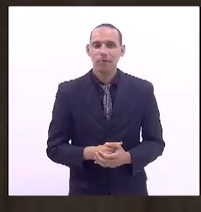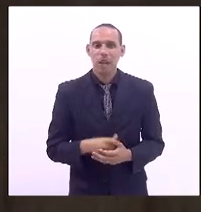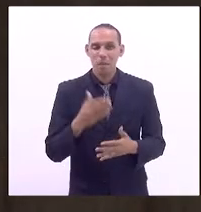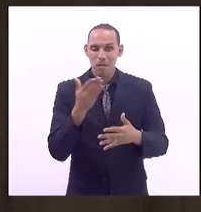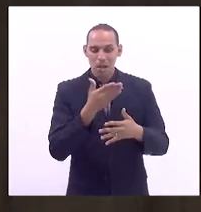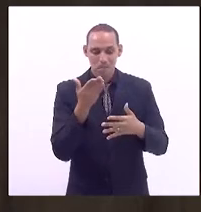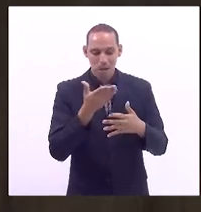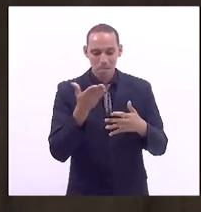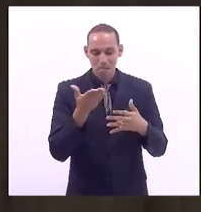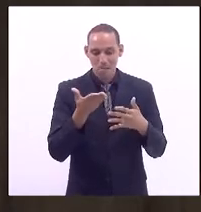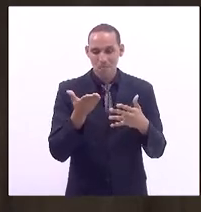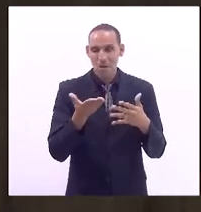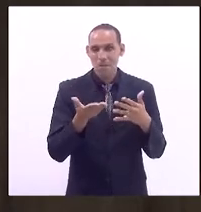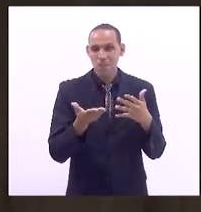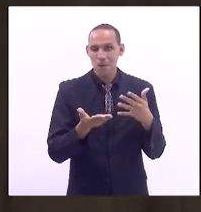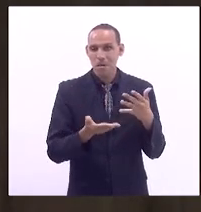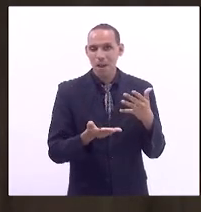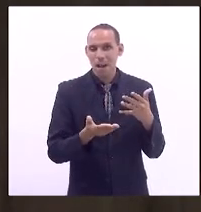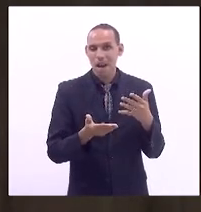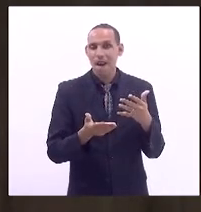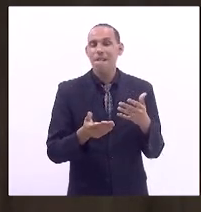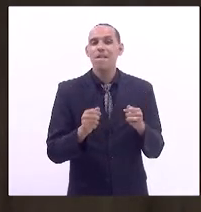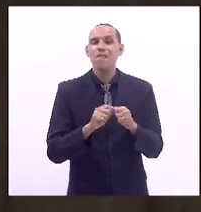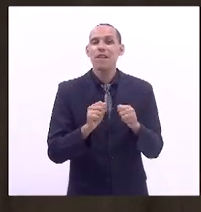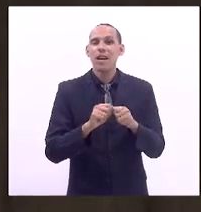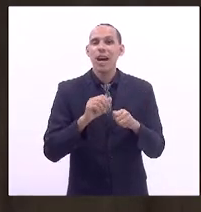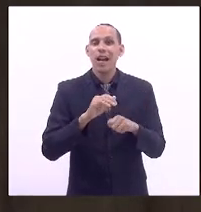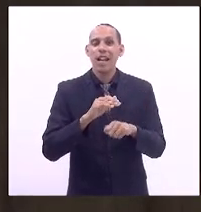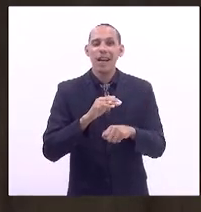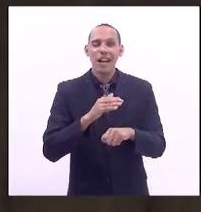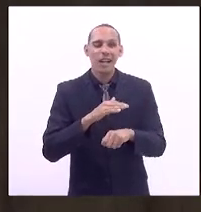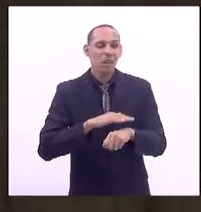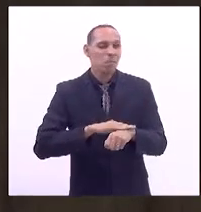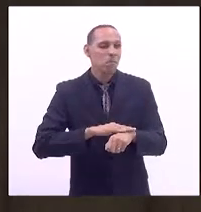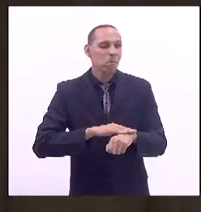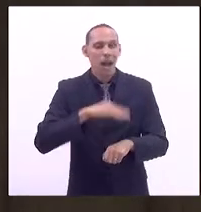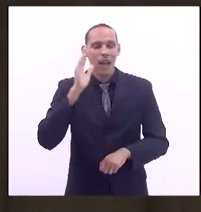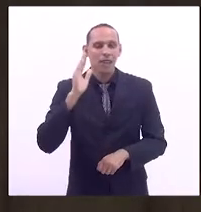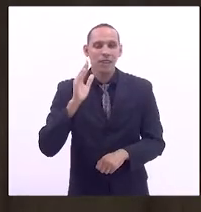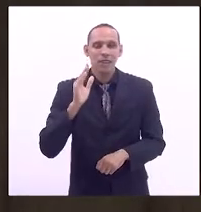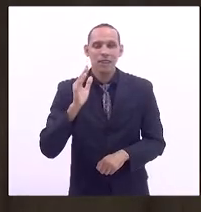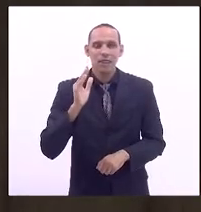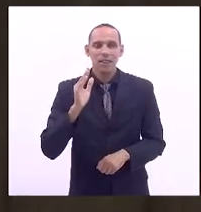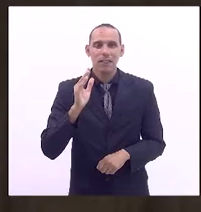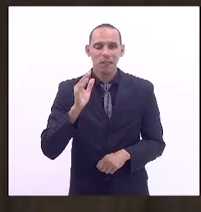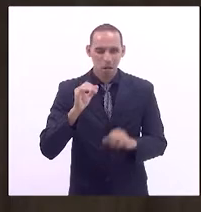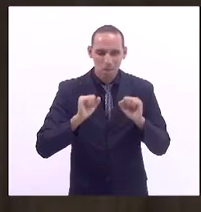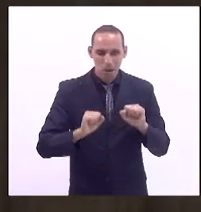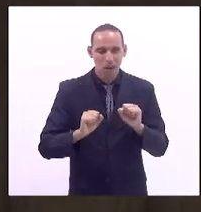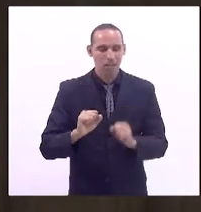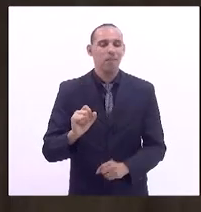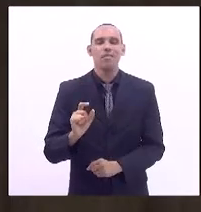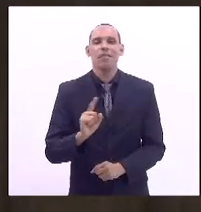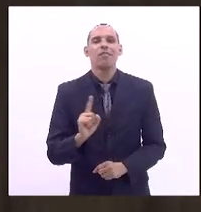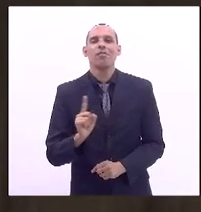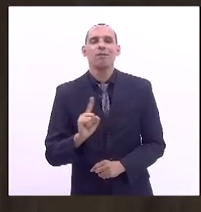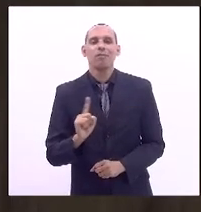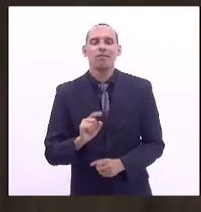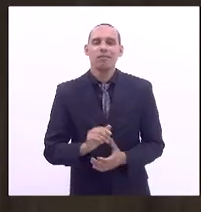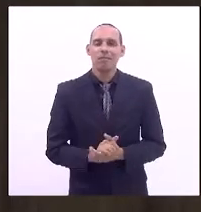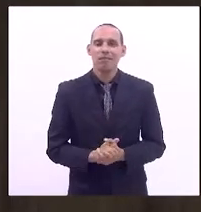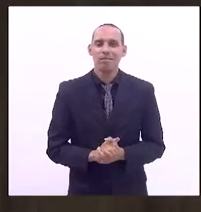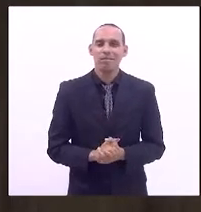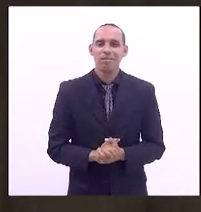parcelamento acima do que estava permitido e